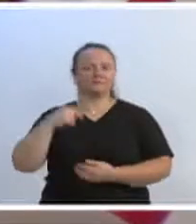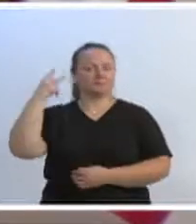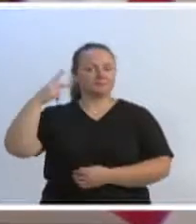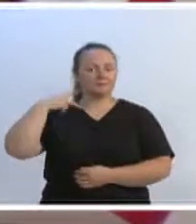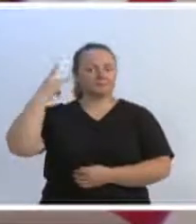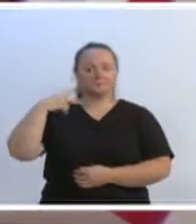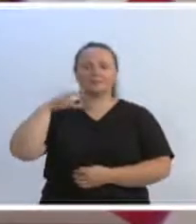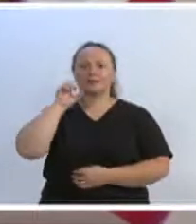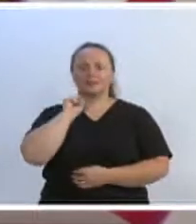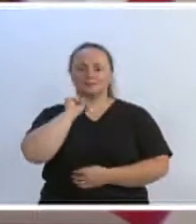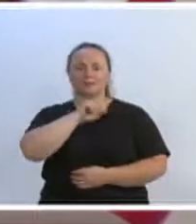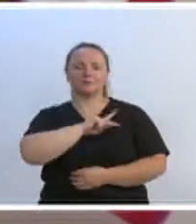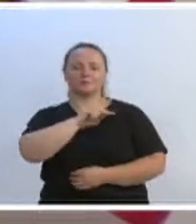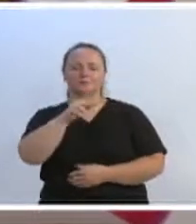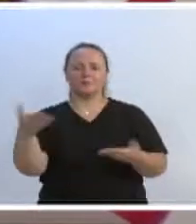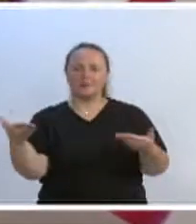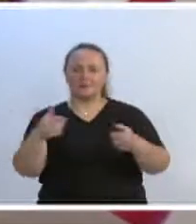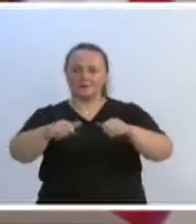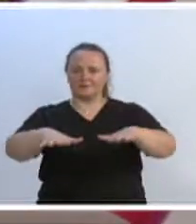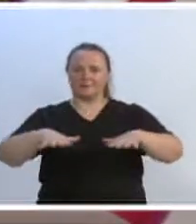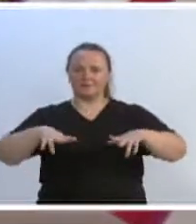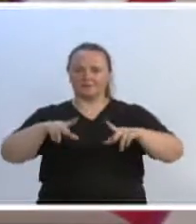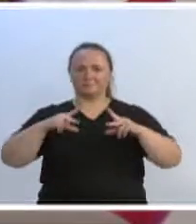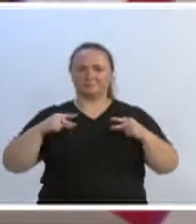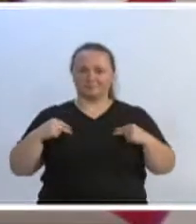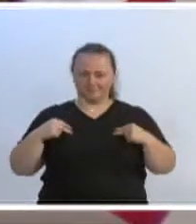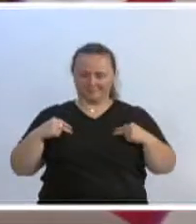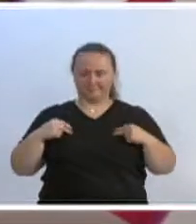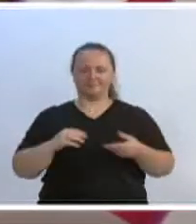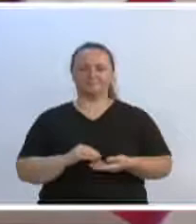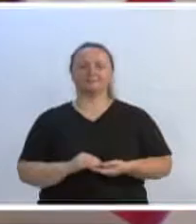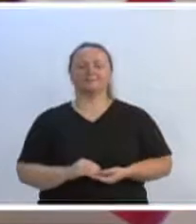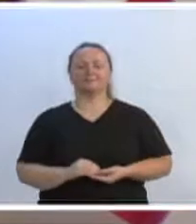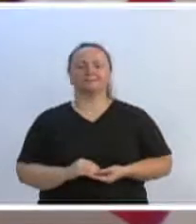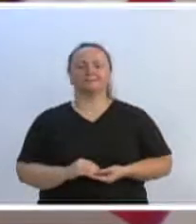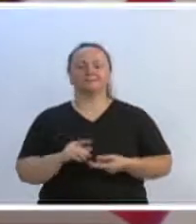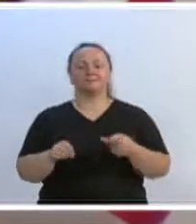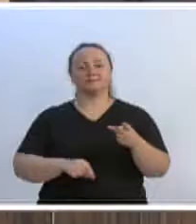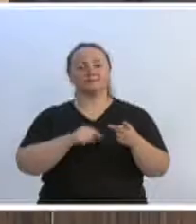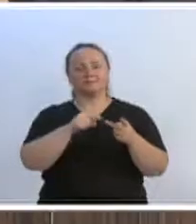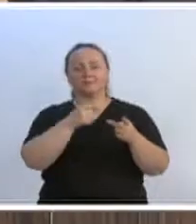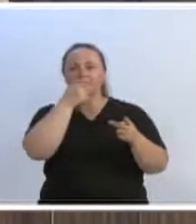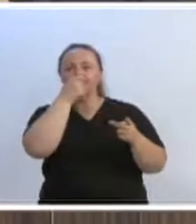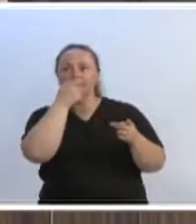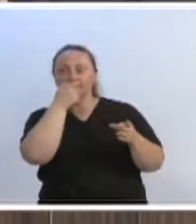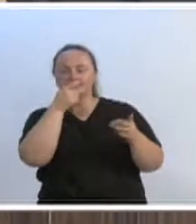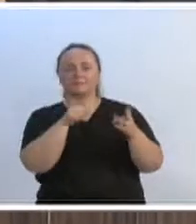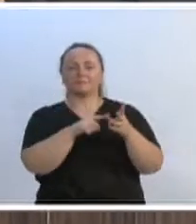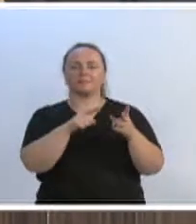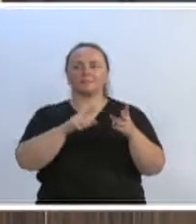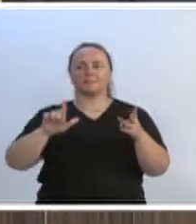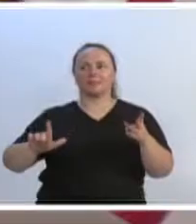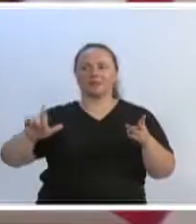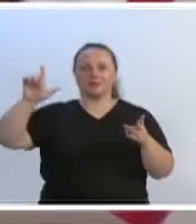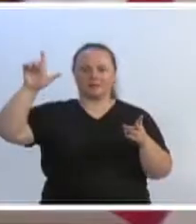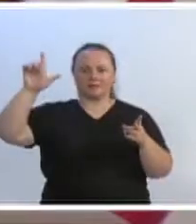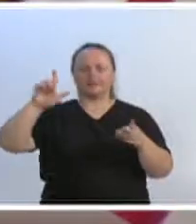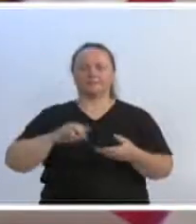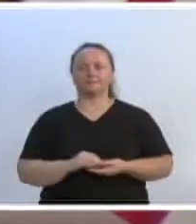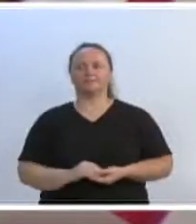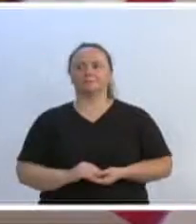notebooks e dispositivos móveis com os sistemas Android e iOS. O vídeo e as fotos também